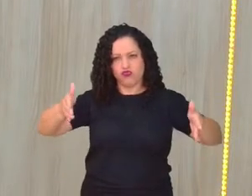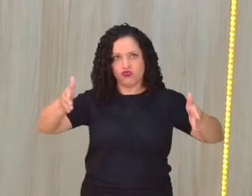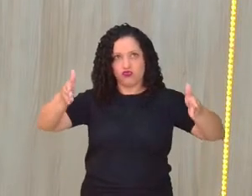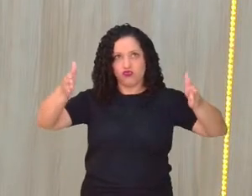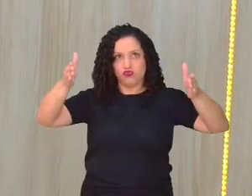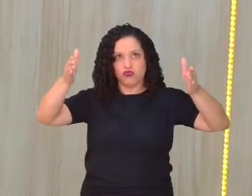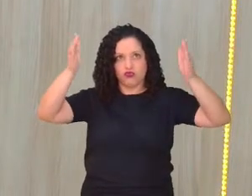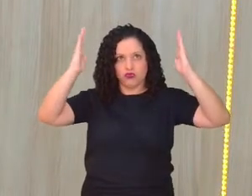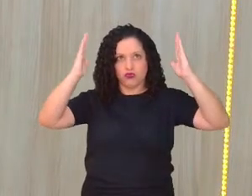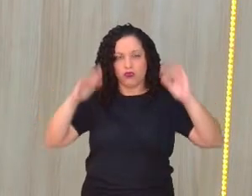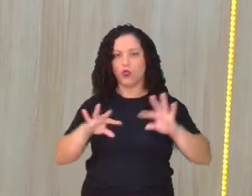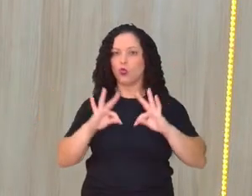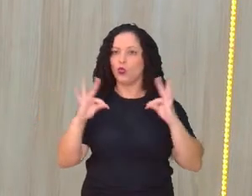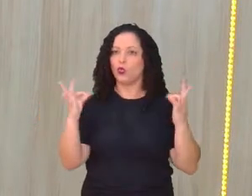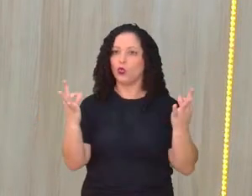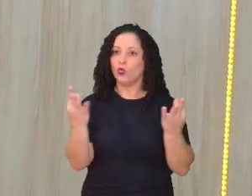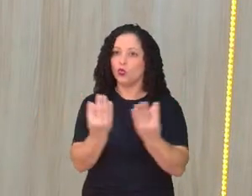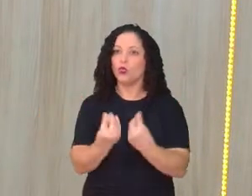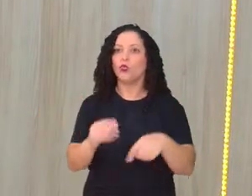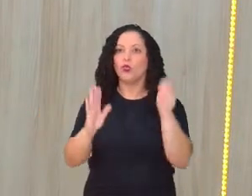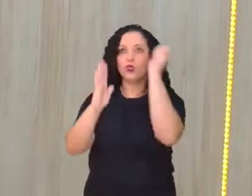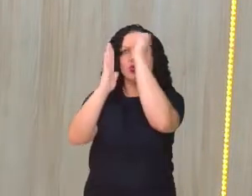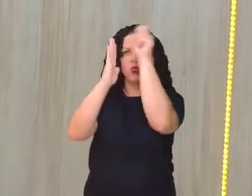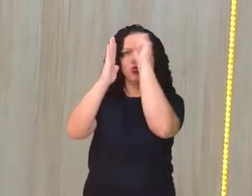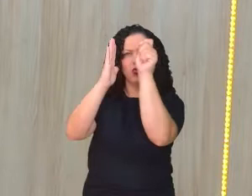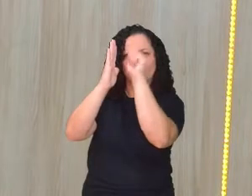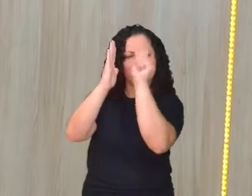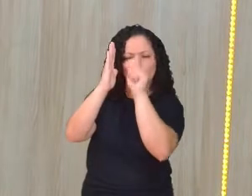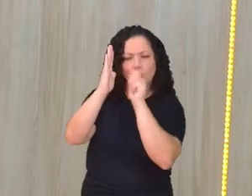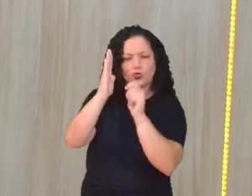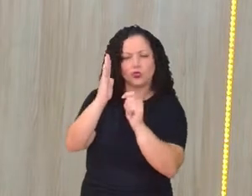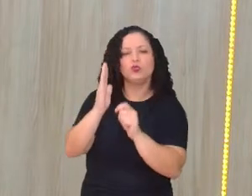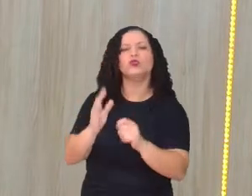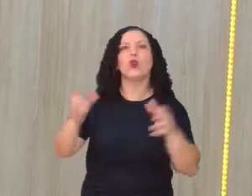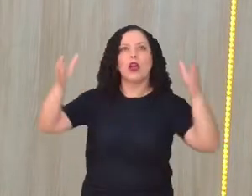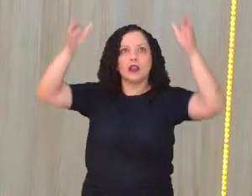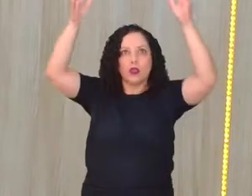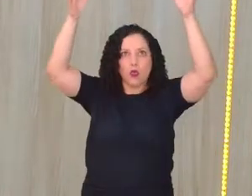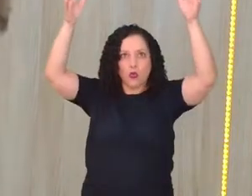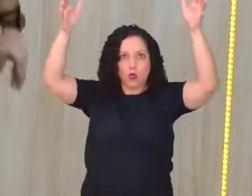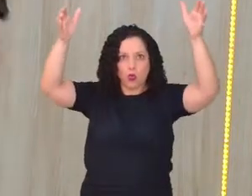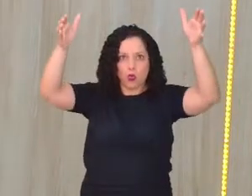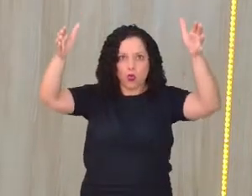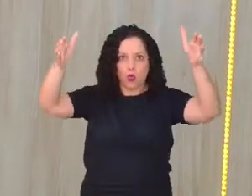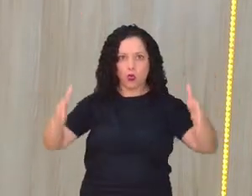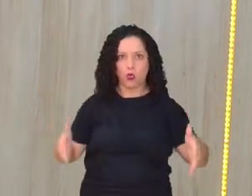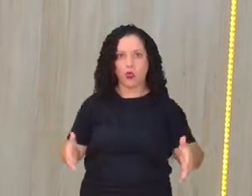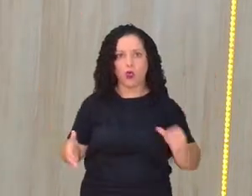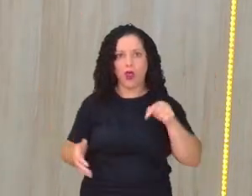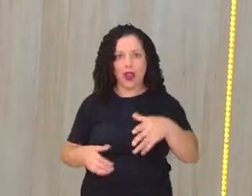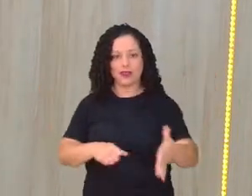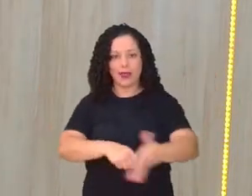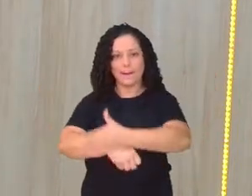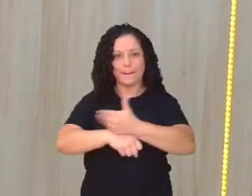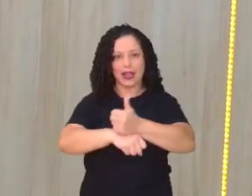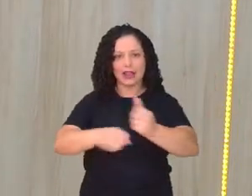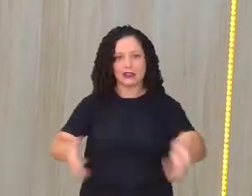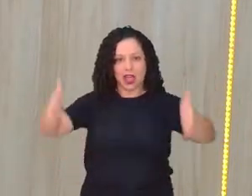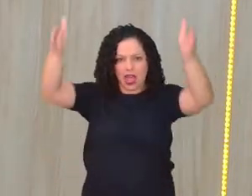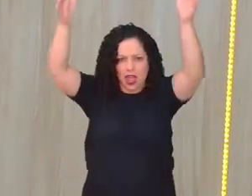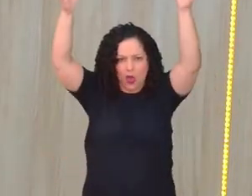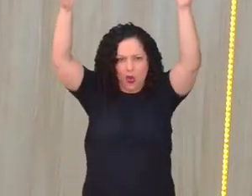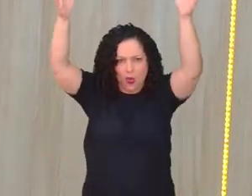isso aqui, ó, é a escrita, né? É o código. Então manda colocar aquilo ali no meio da principal praça ali, né? Ou em